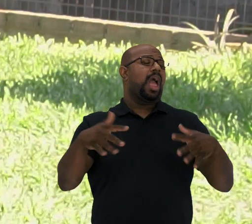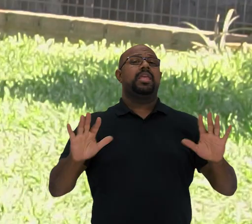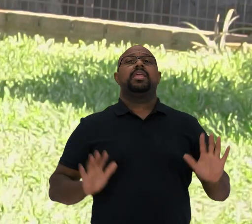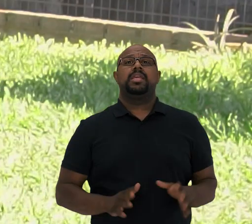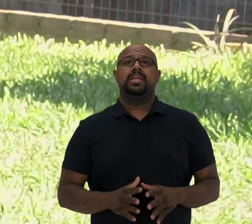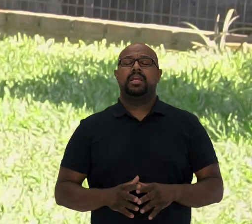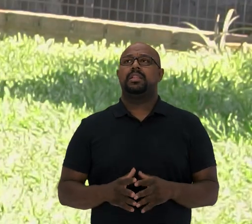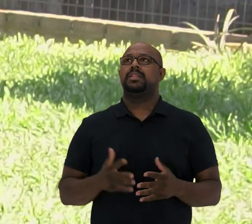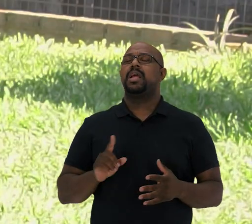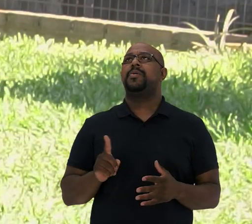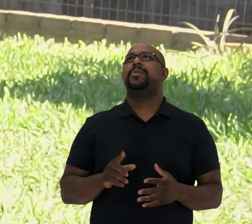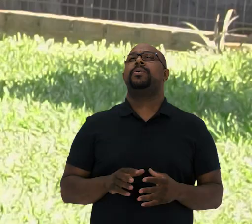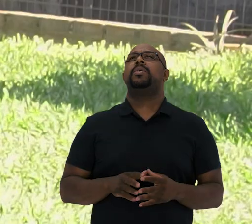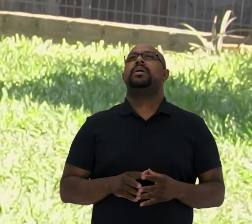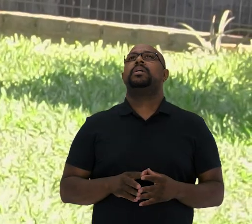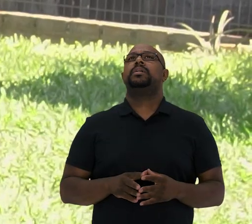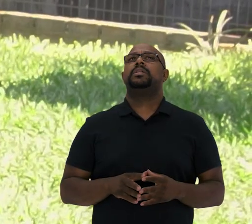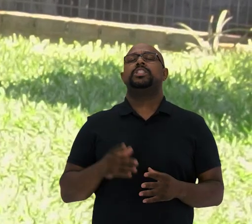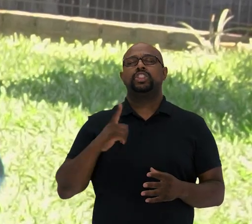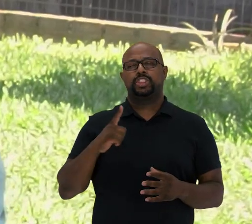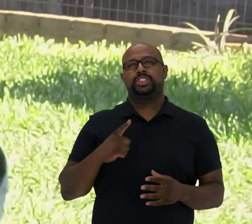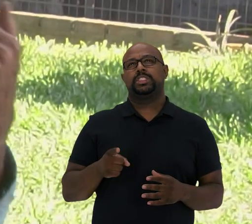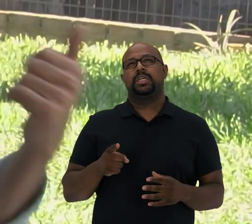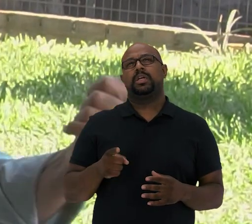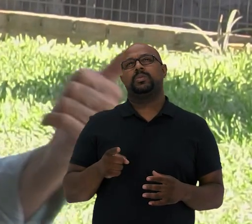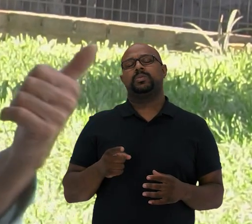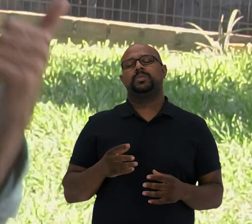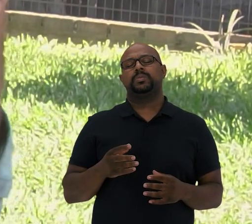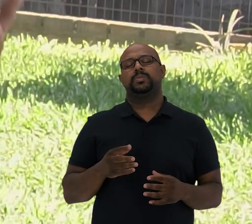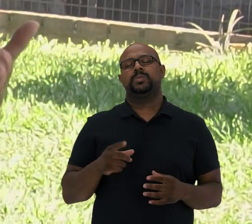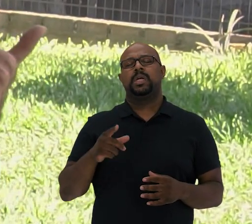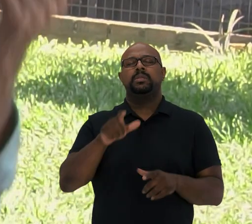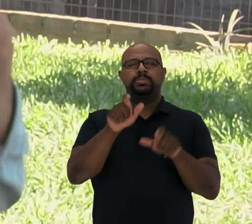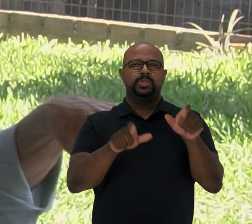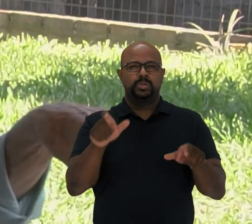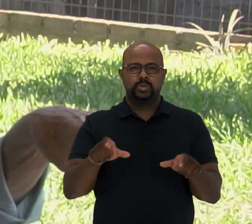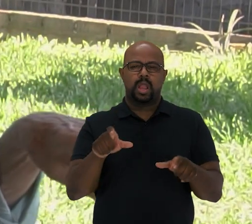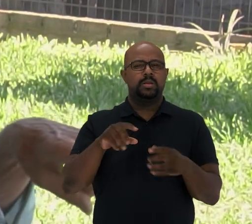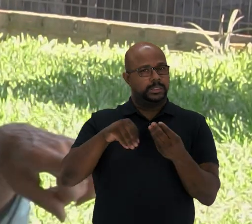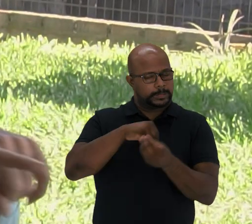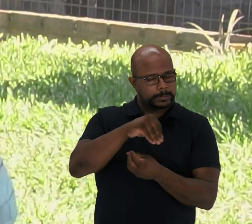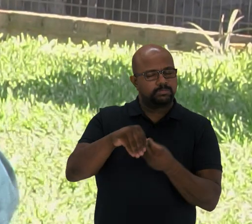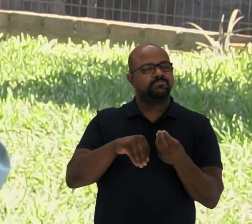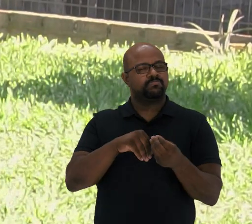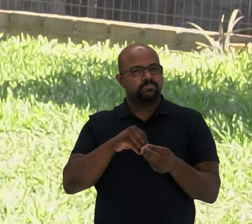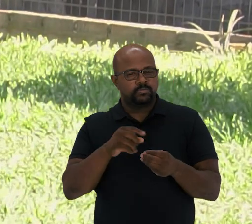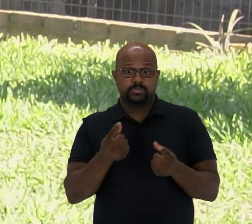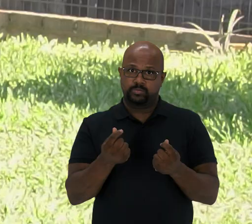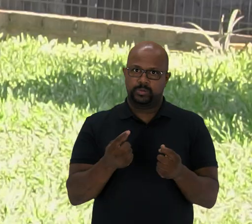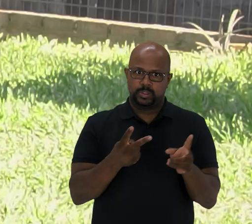aí. Não. E tinha o pessoal envolvido